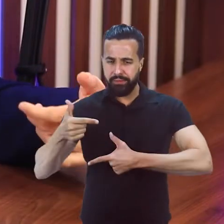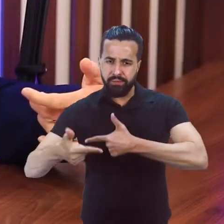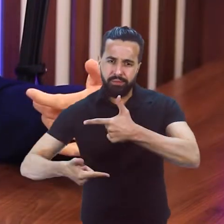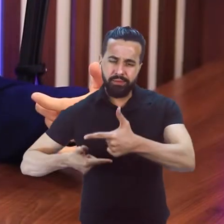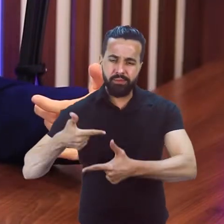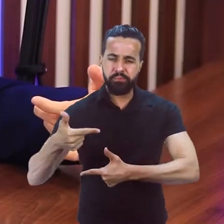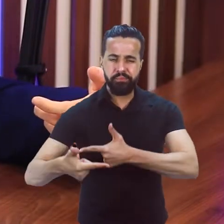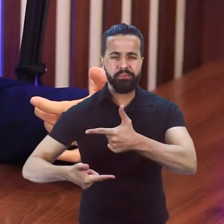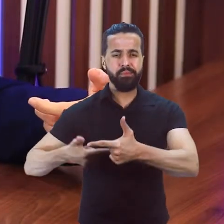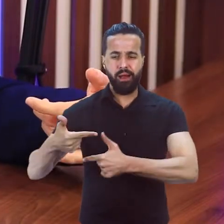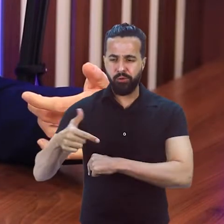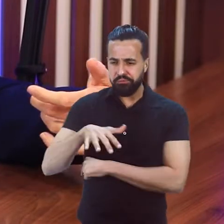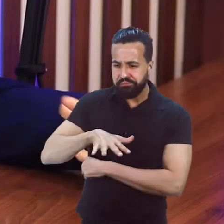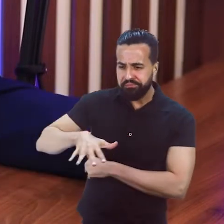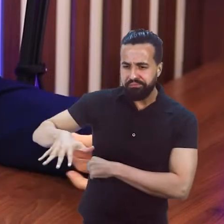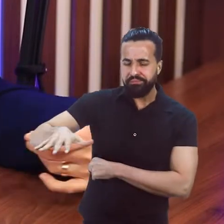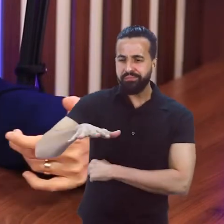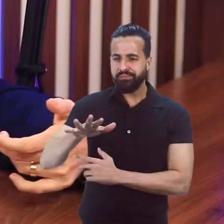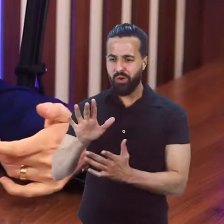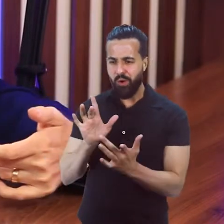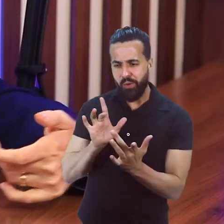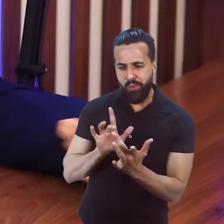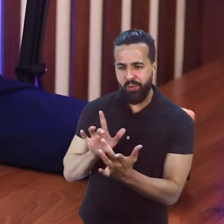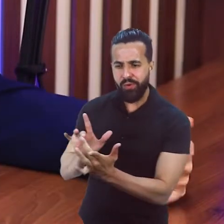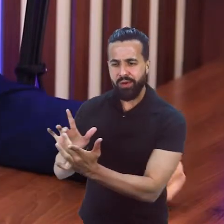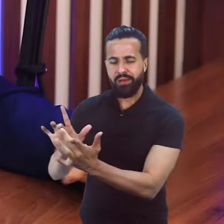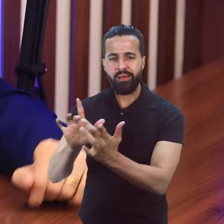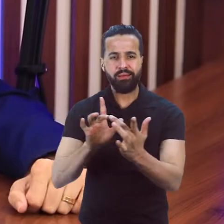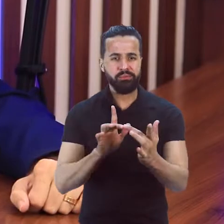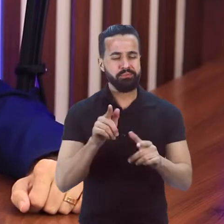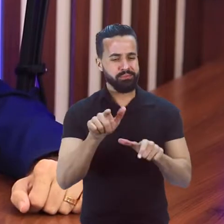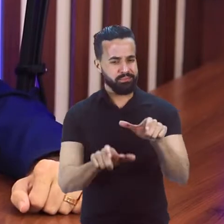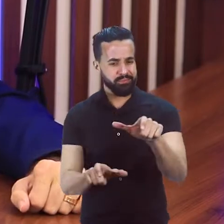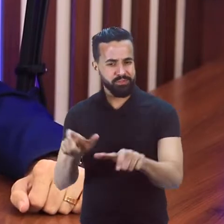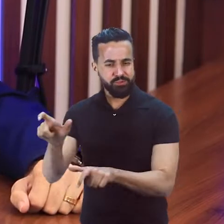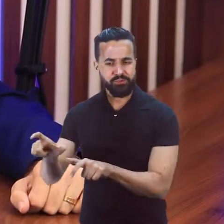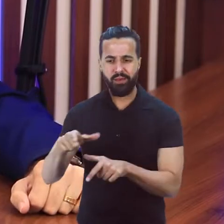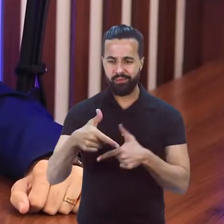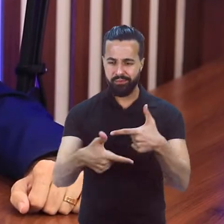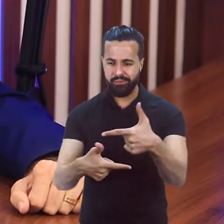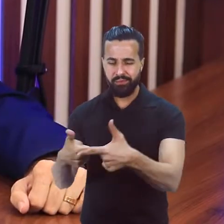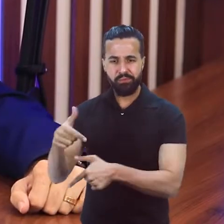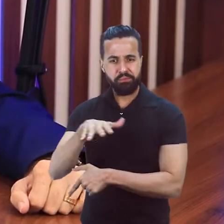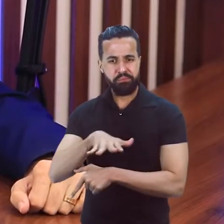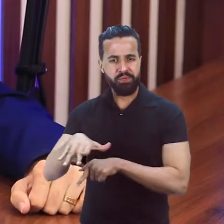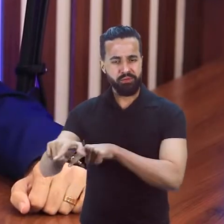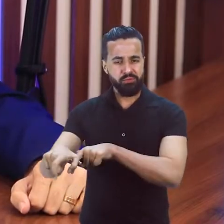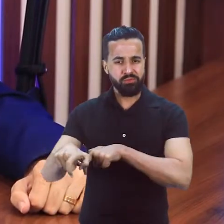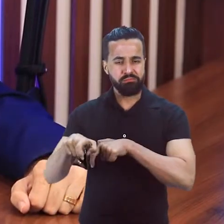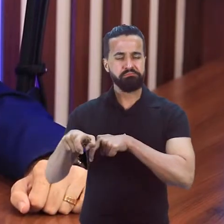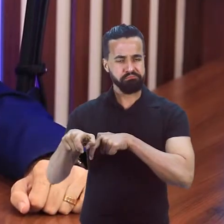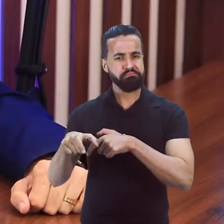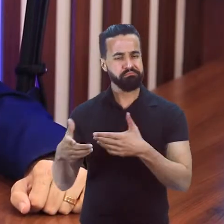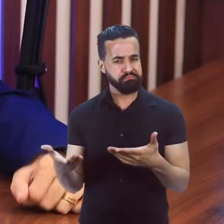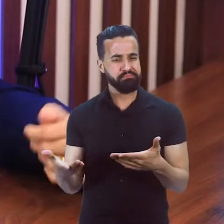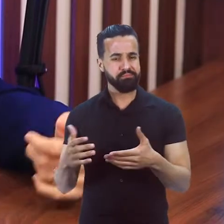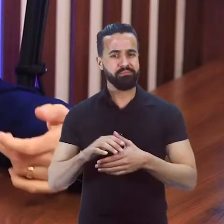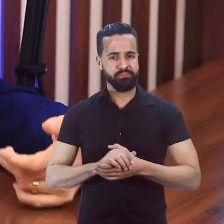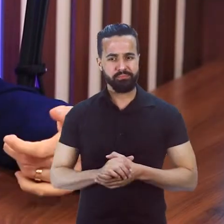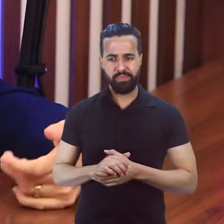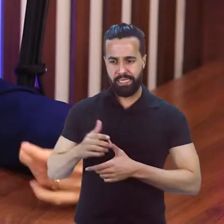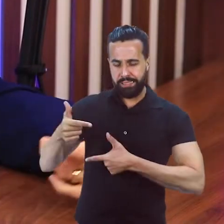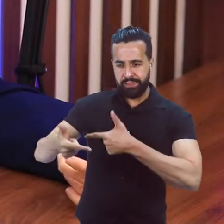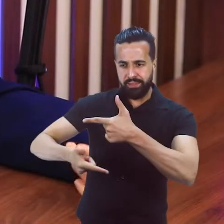trabalho, né? Em contato ali com o pessoal do campo também, né? Então, eu acho que isso e aquela